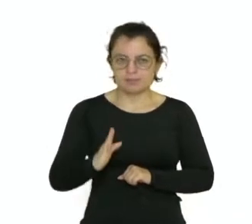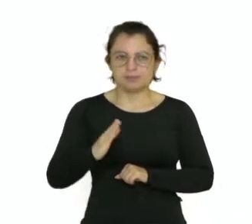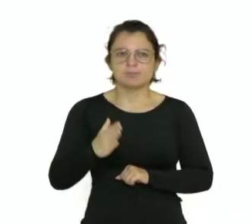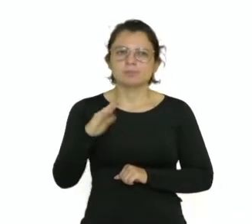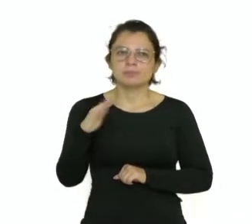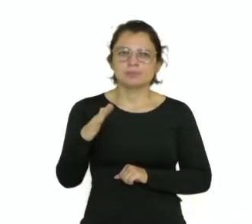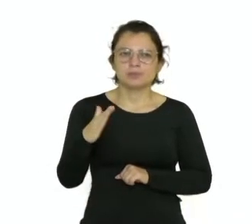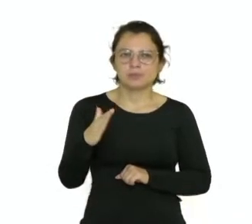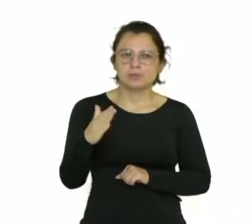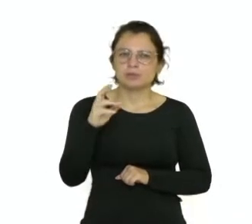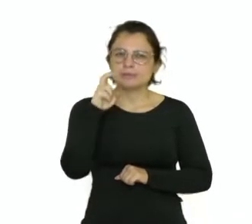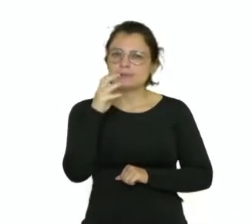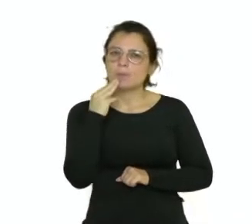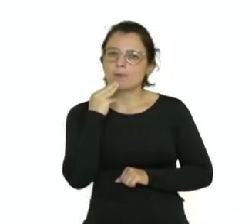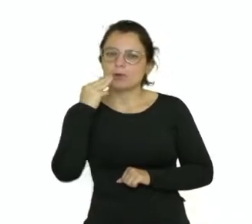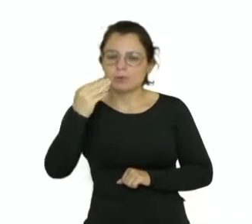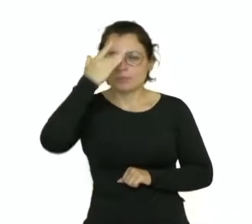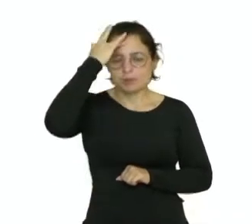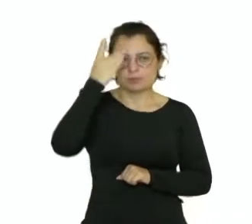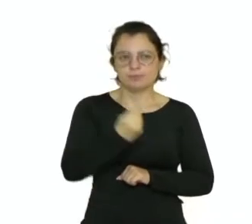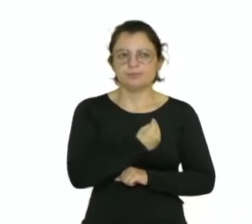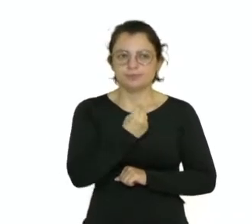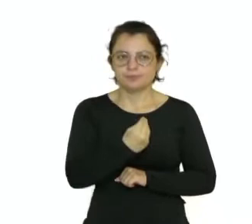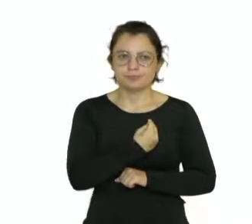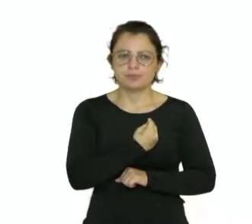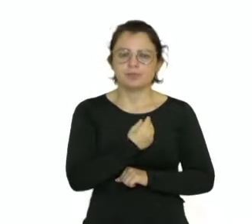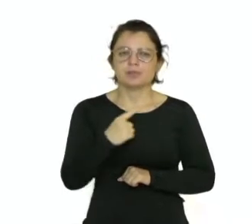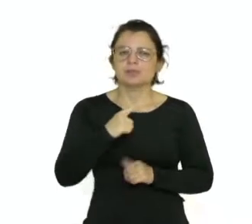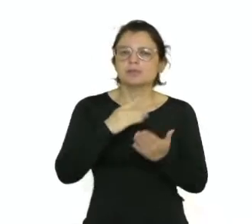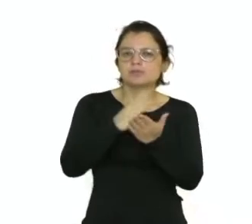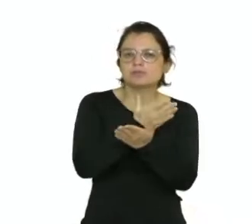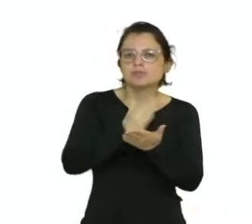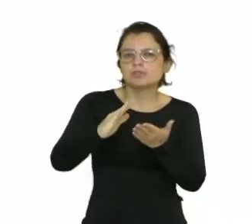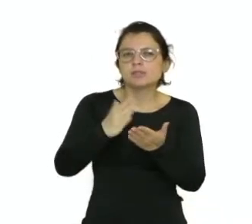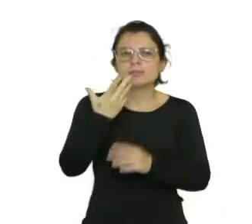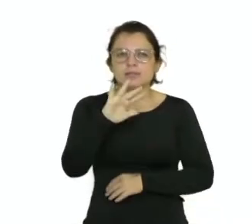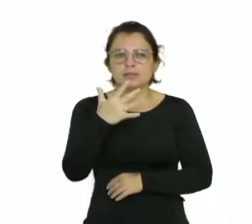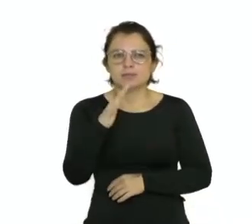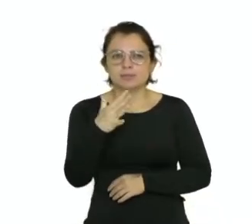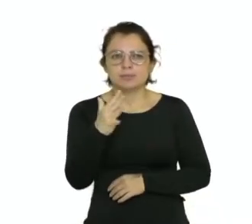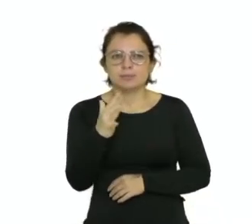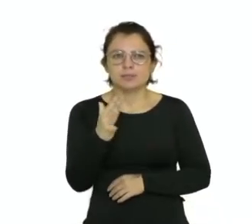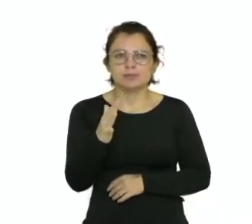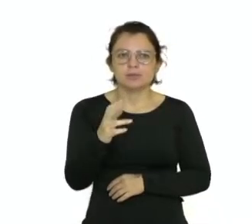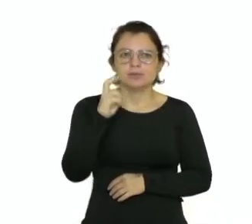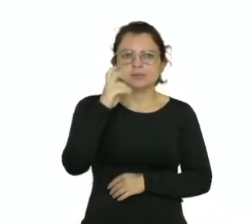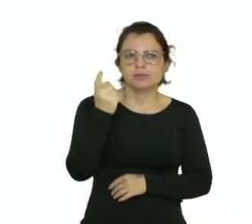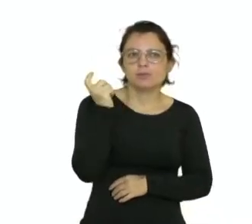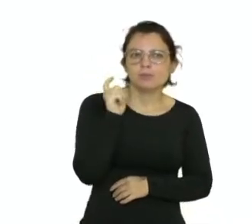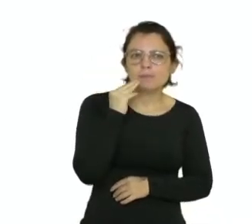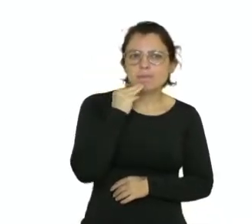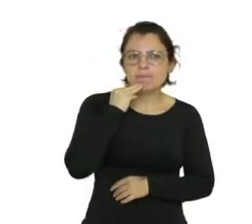pessoas, divididas em mais de 1000 povos indígenas. Falavam cerca de